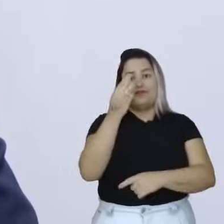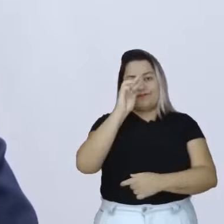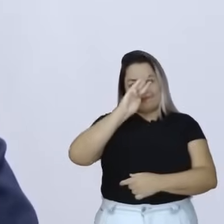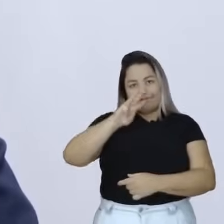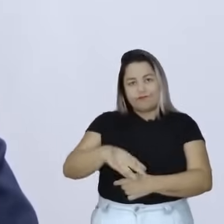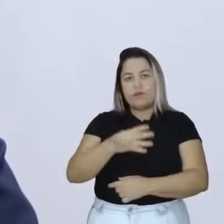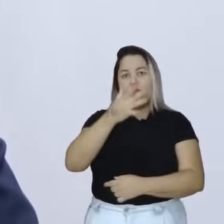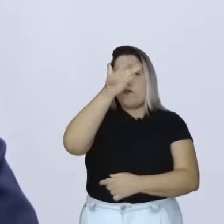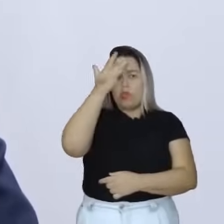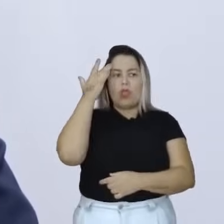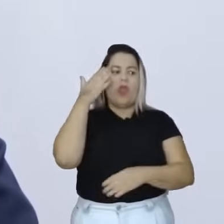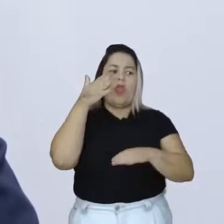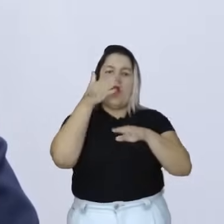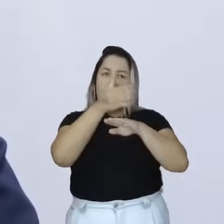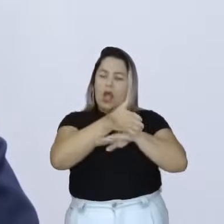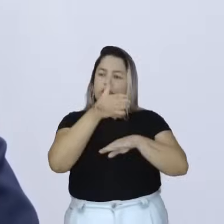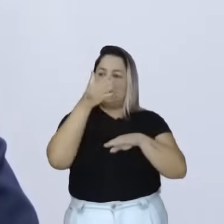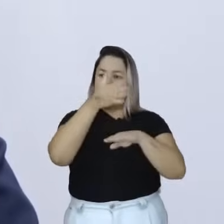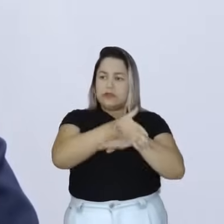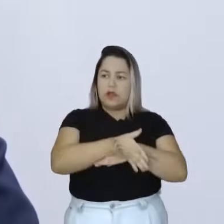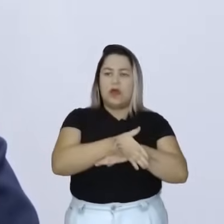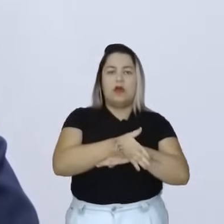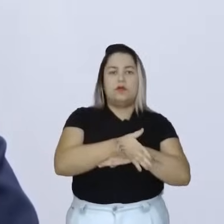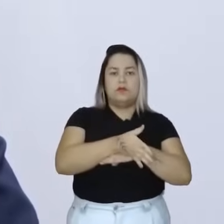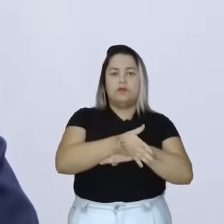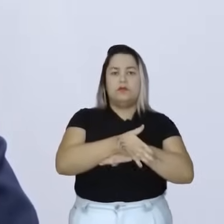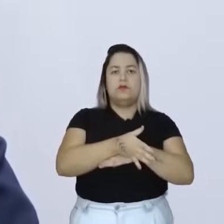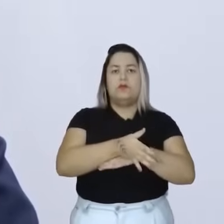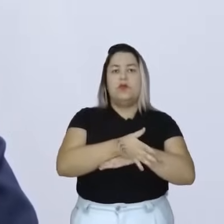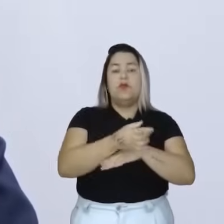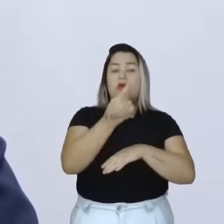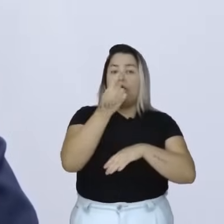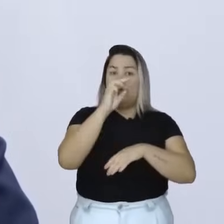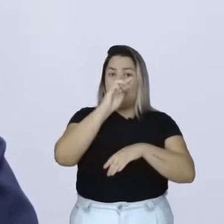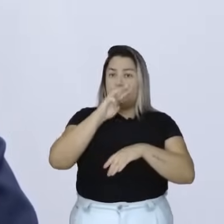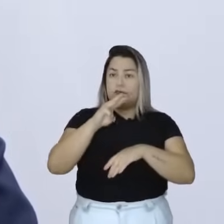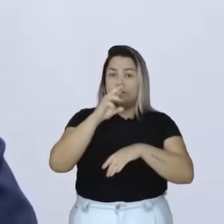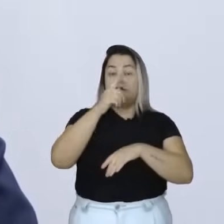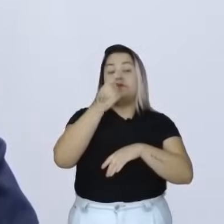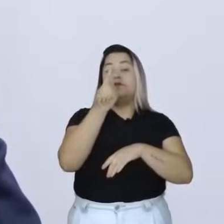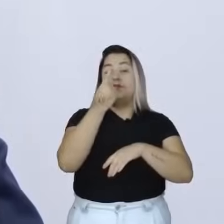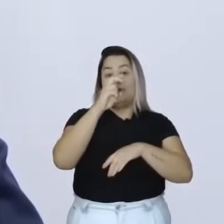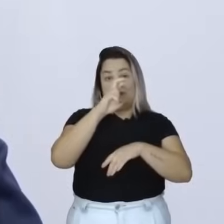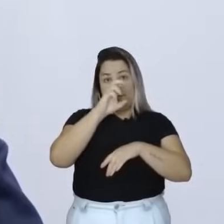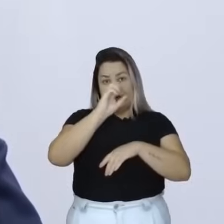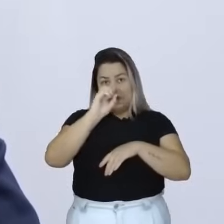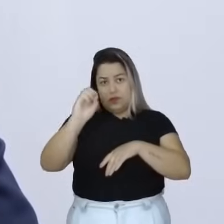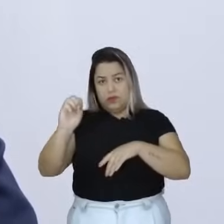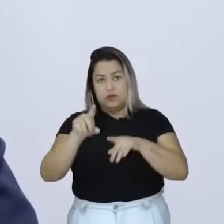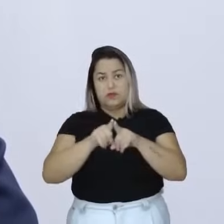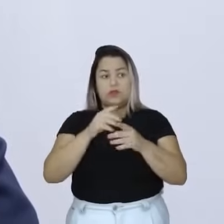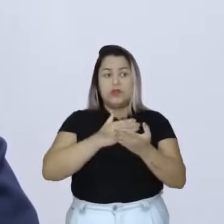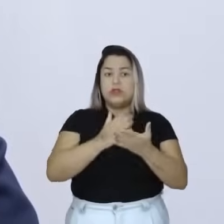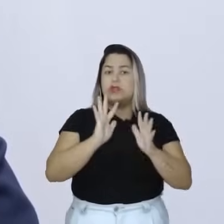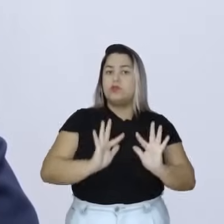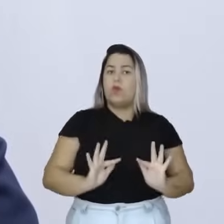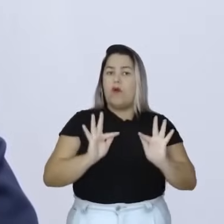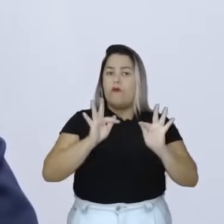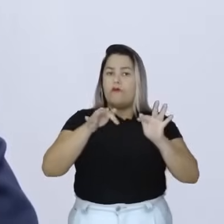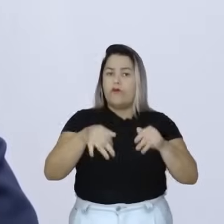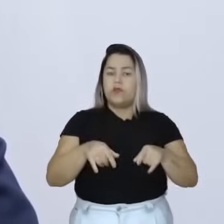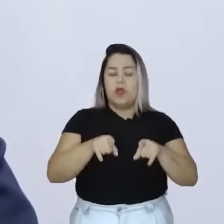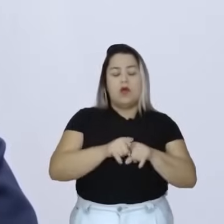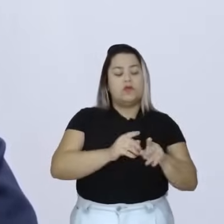de pessoas acessaram, mais de 1.500.000 pessoas participaram do início ao final